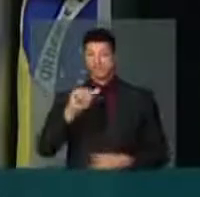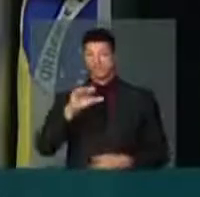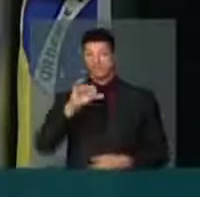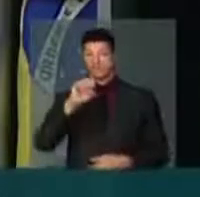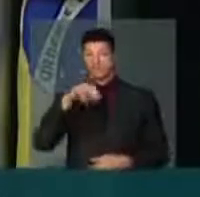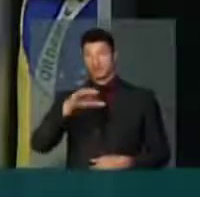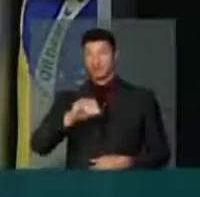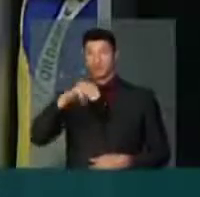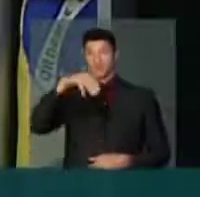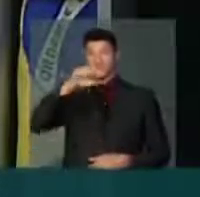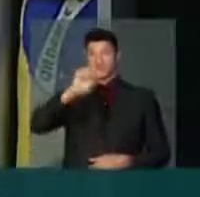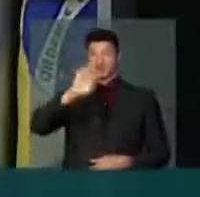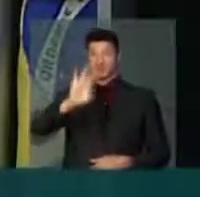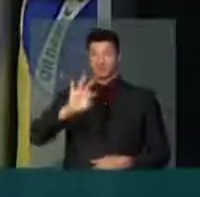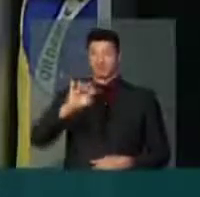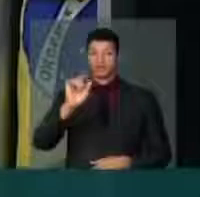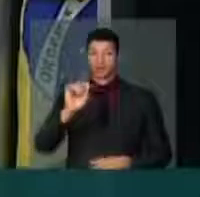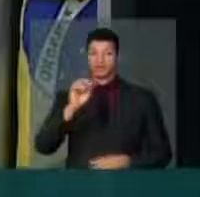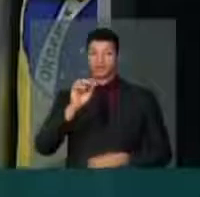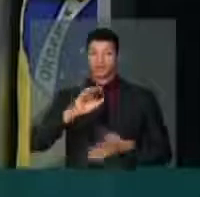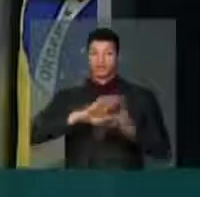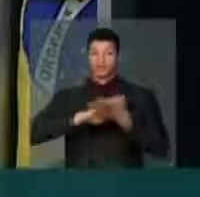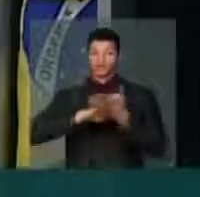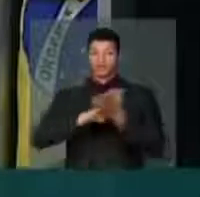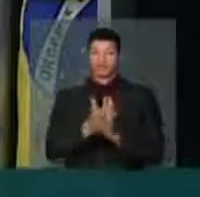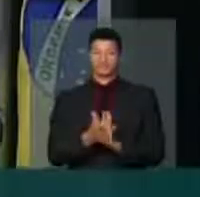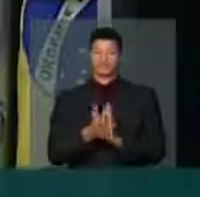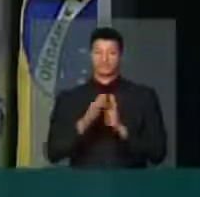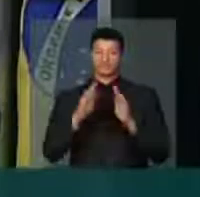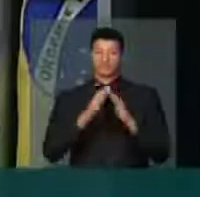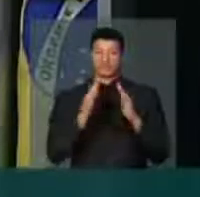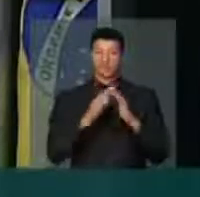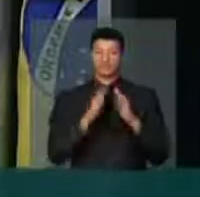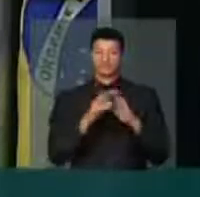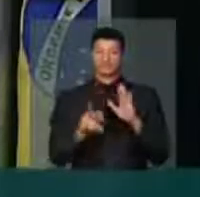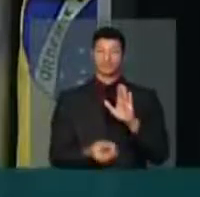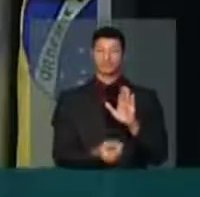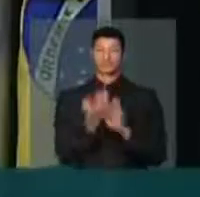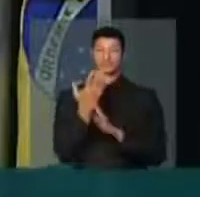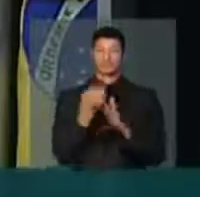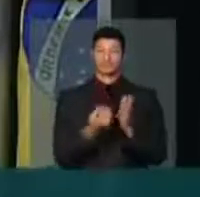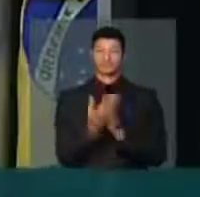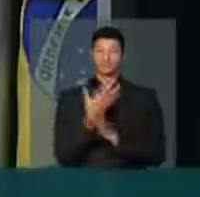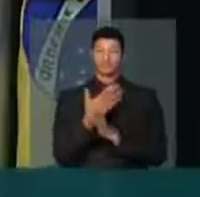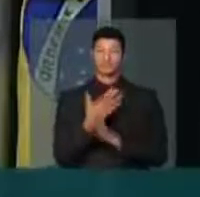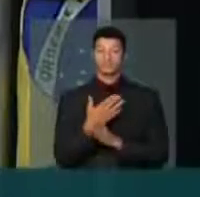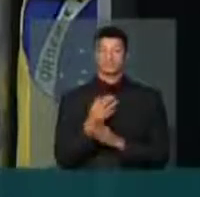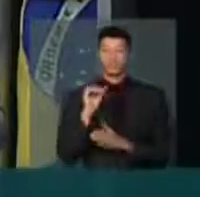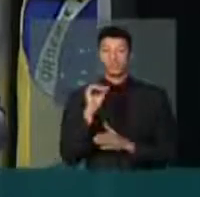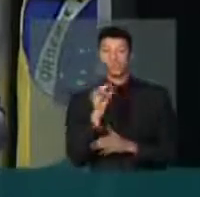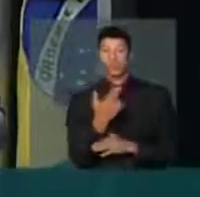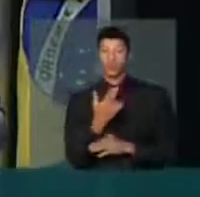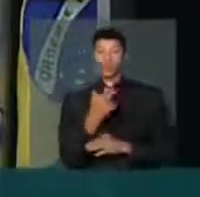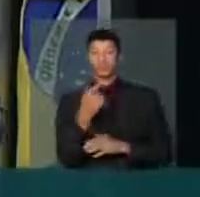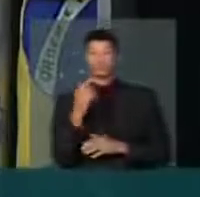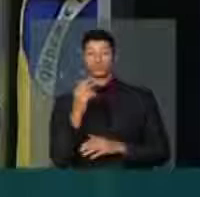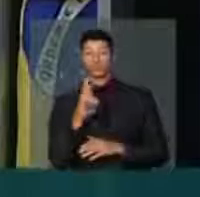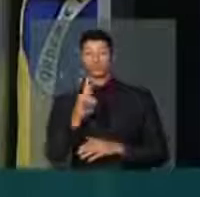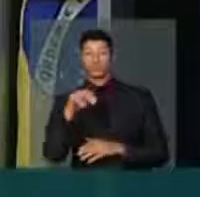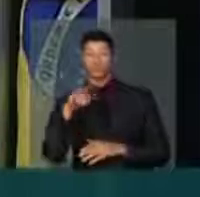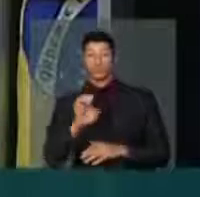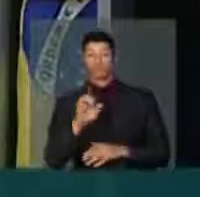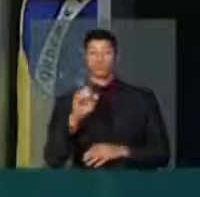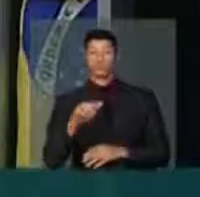do MST, que destrói propriedades produtivas, ou de uma UNE que